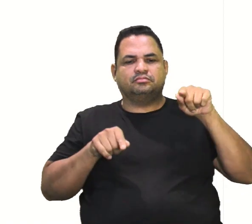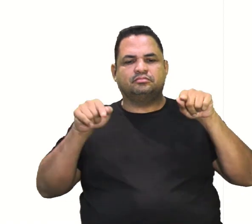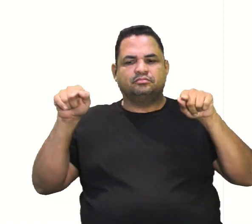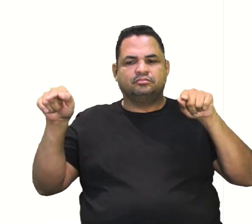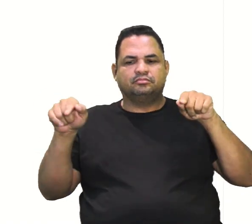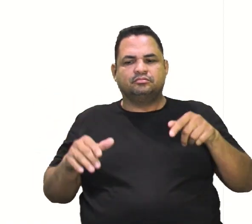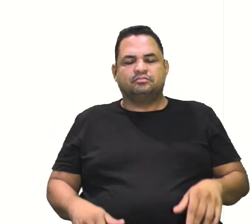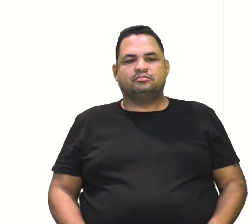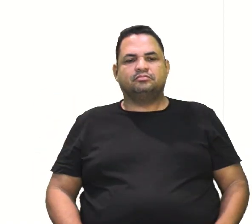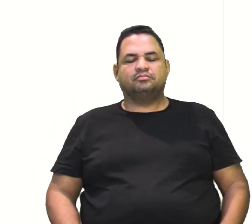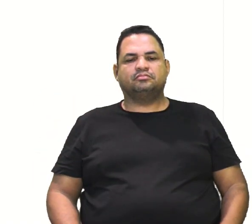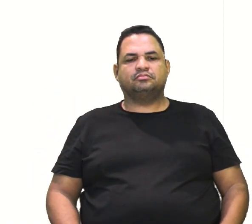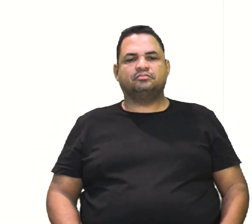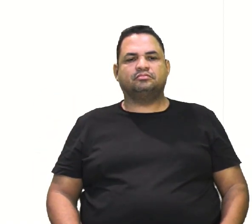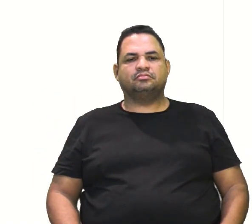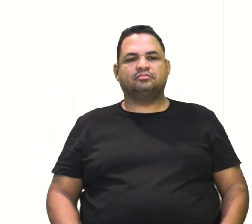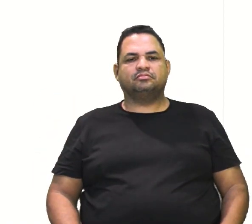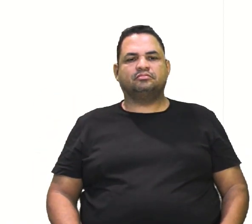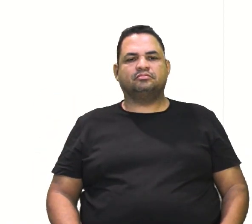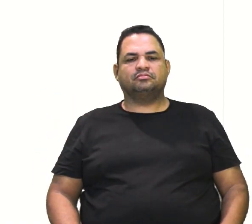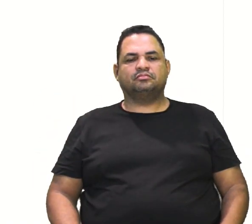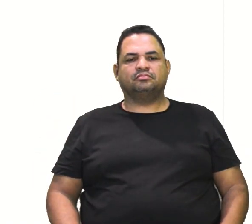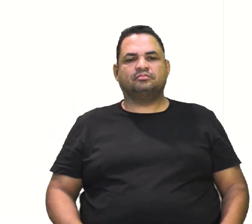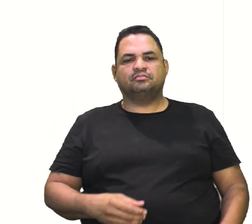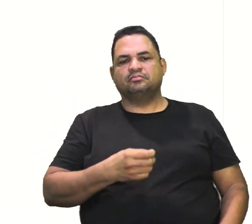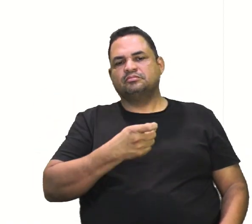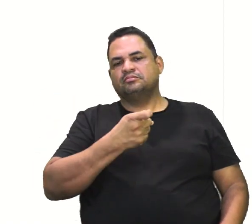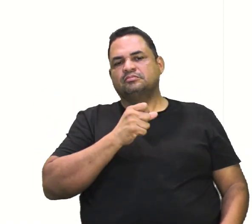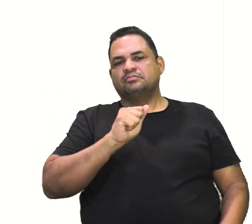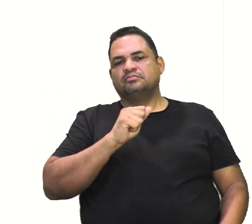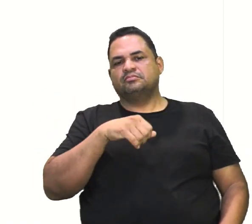esses pontos. Lembrando que esse é o x do A,